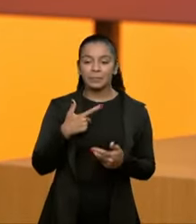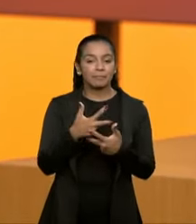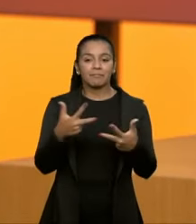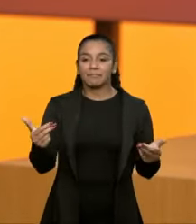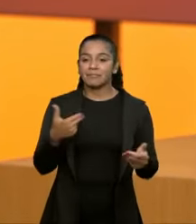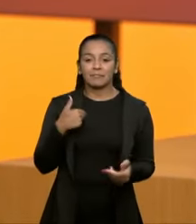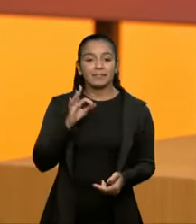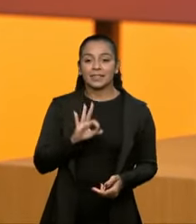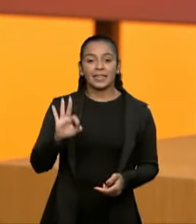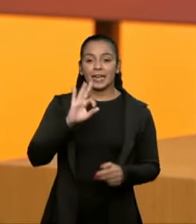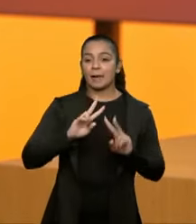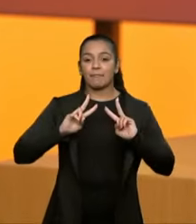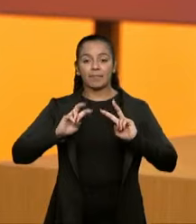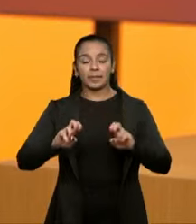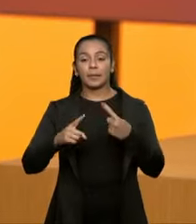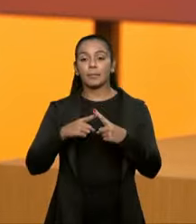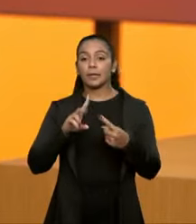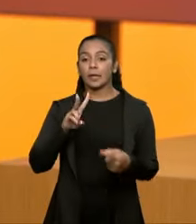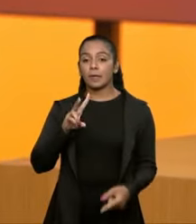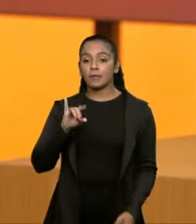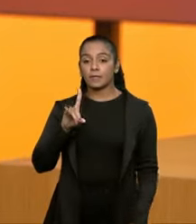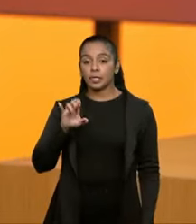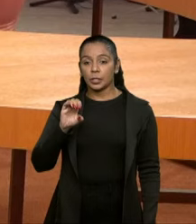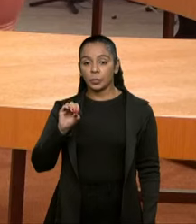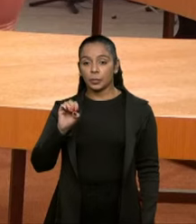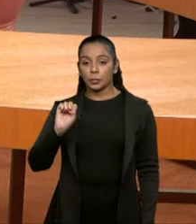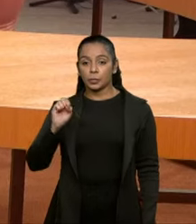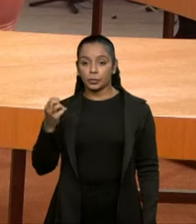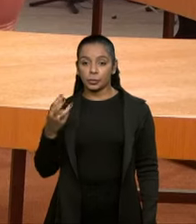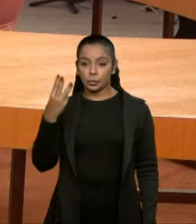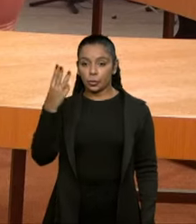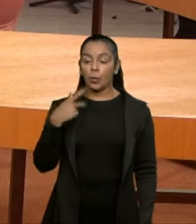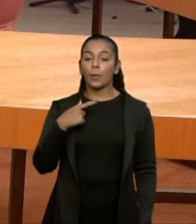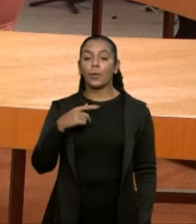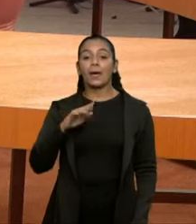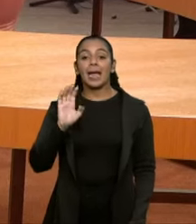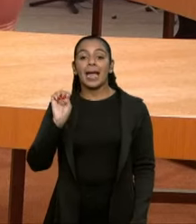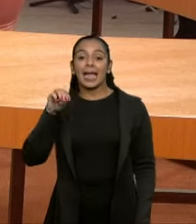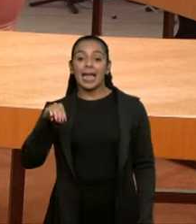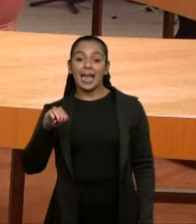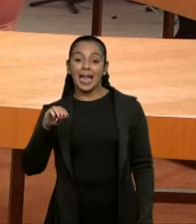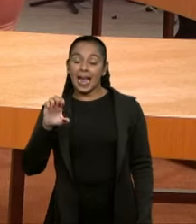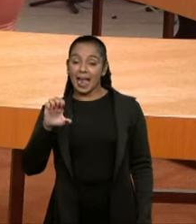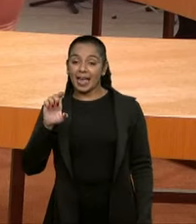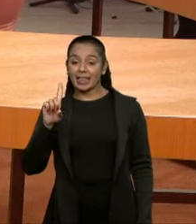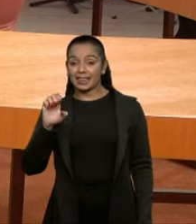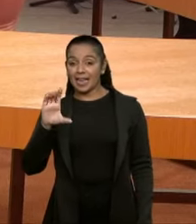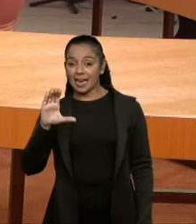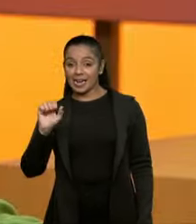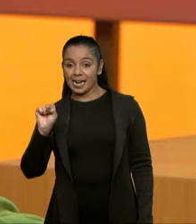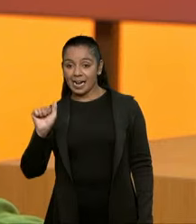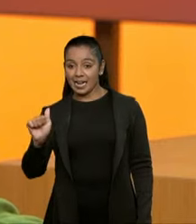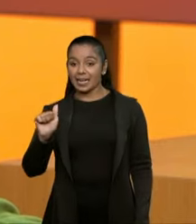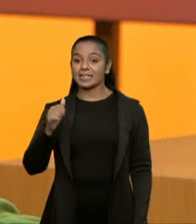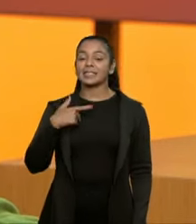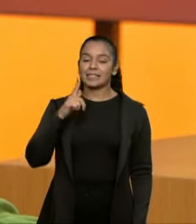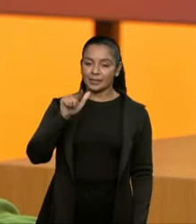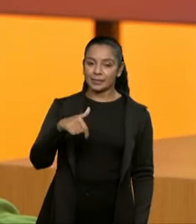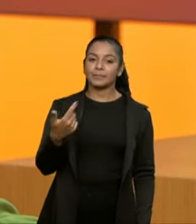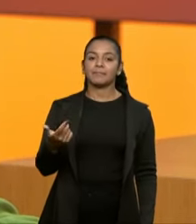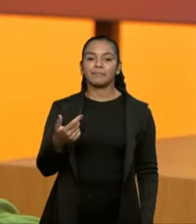ninguém pode saber. Eu pensei em dúvida aqui, vídeo show, The Voice, mas não, tantos é de outros casa, trabalhos. É de casa, trabalhou, mais você. E a vida. É de casa.